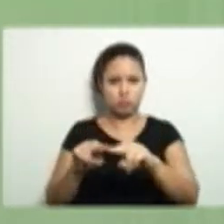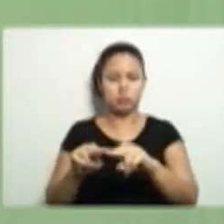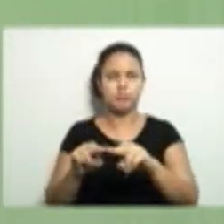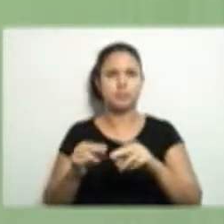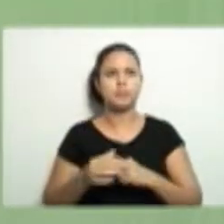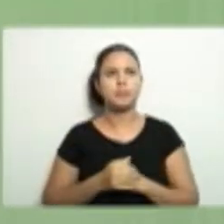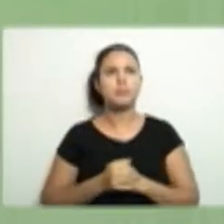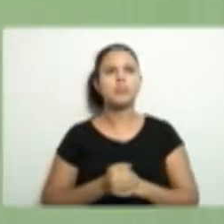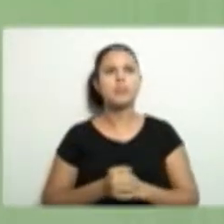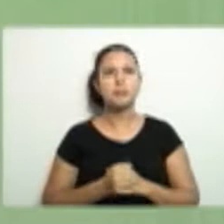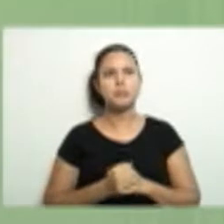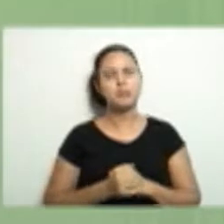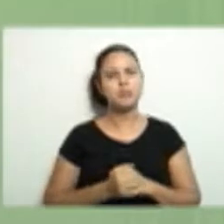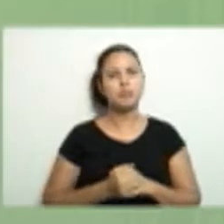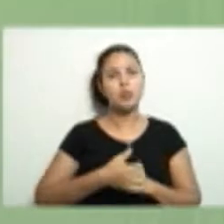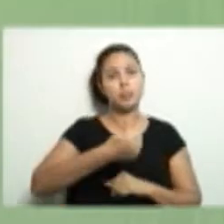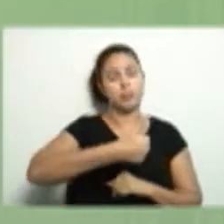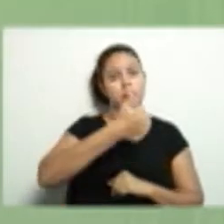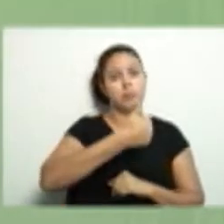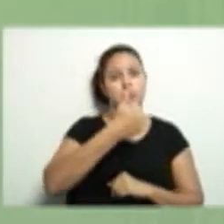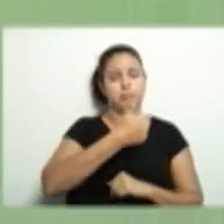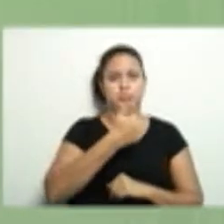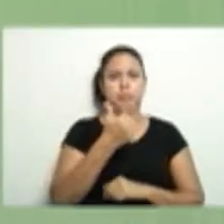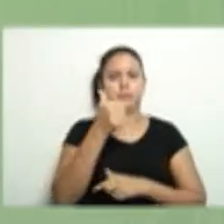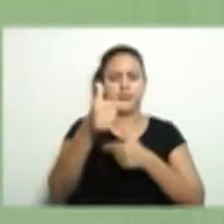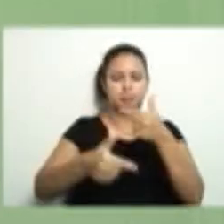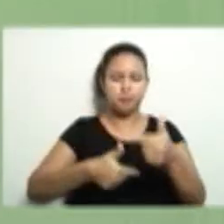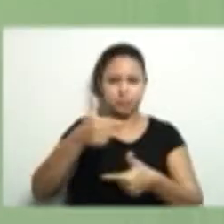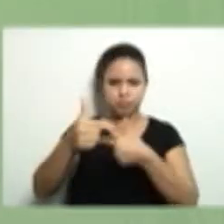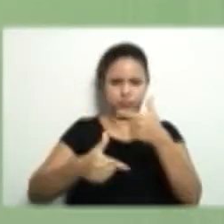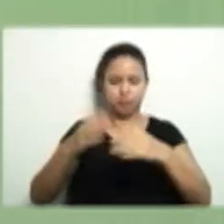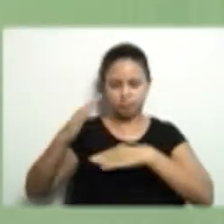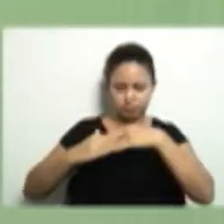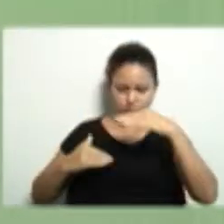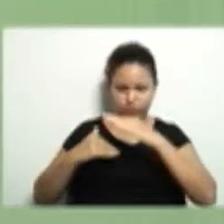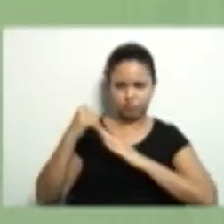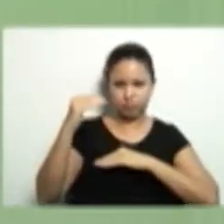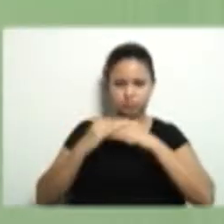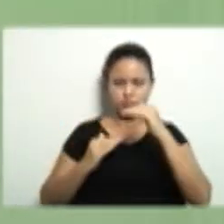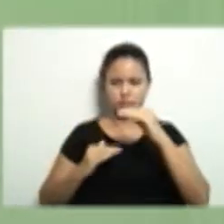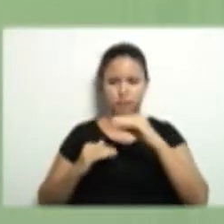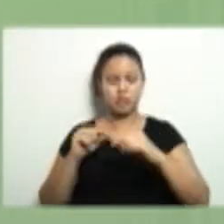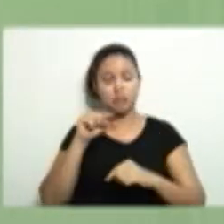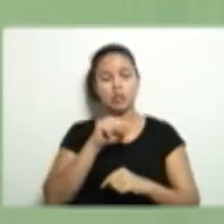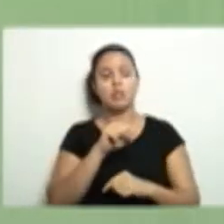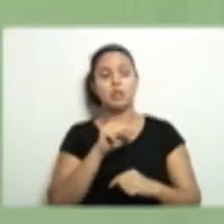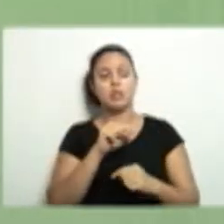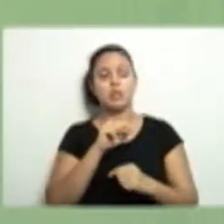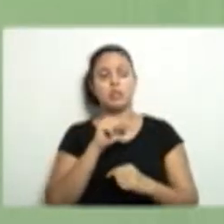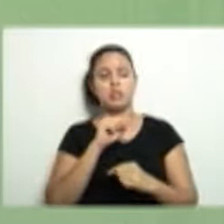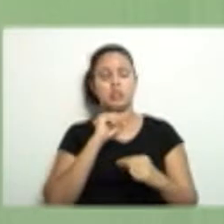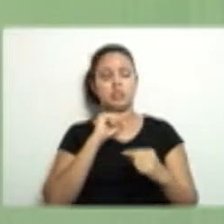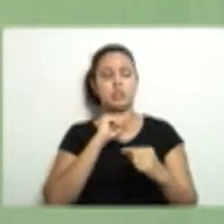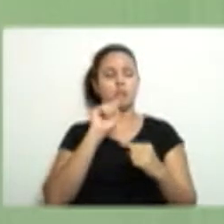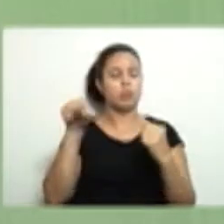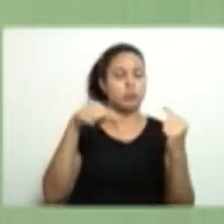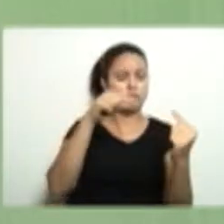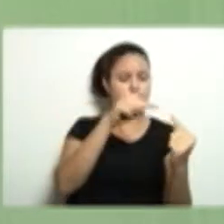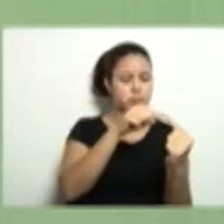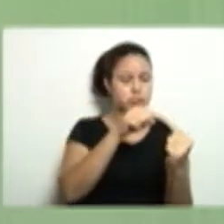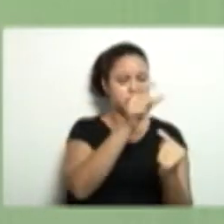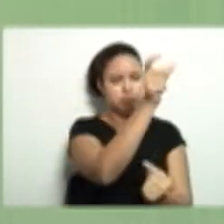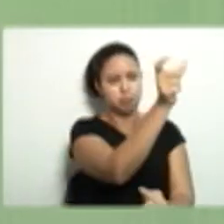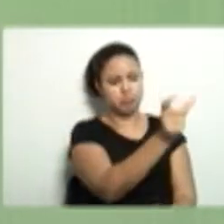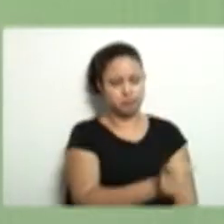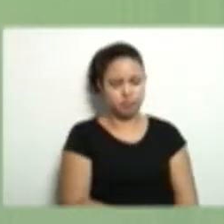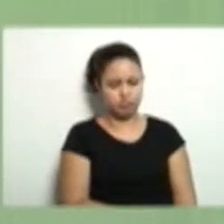profissionais atendem às necessidades individuais do consumidor. Eles têm algum grau de customização